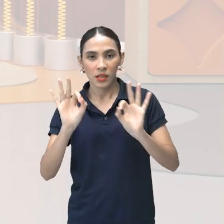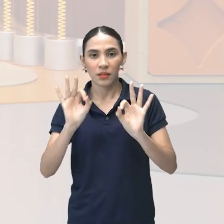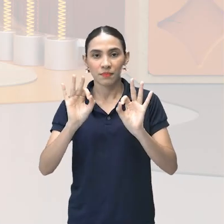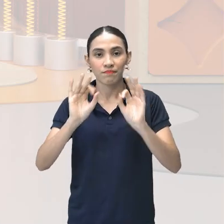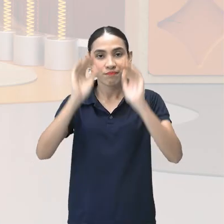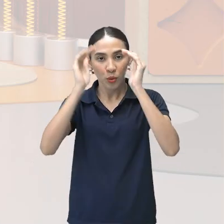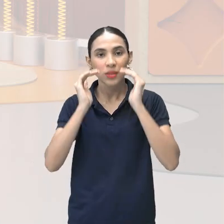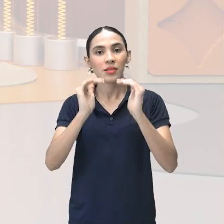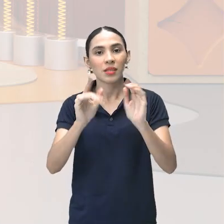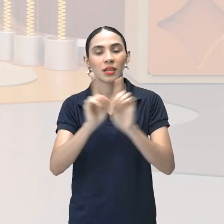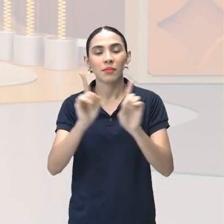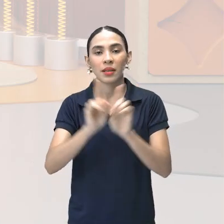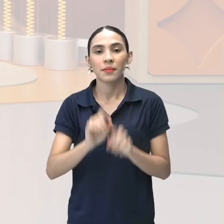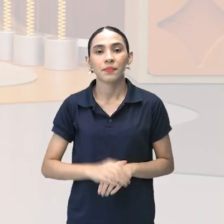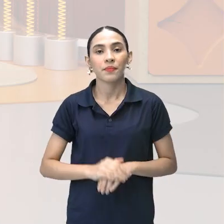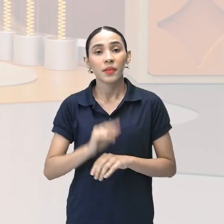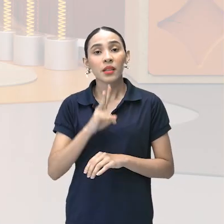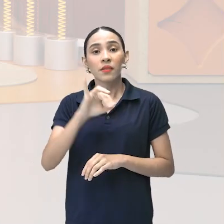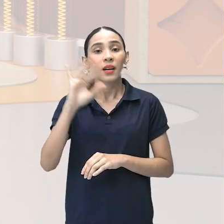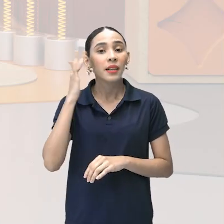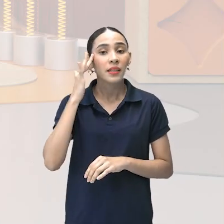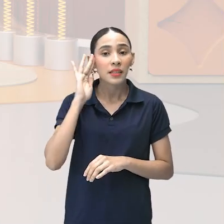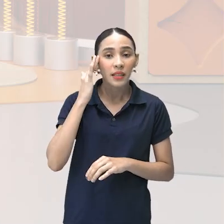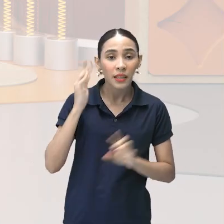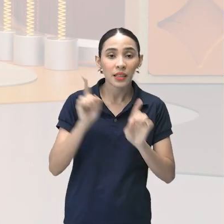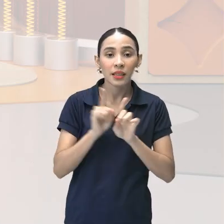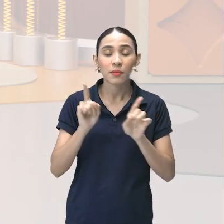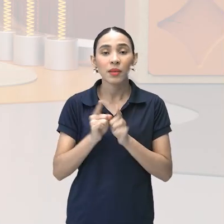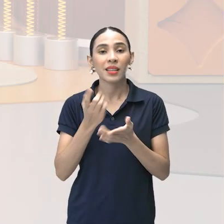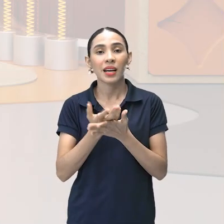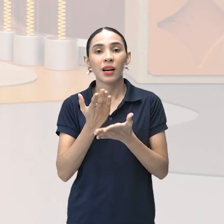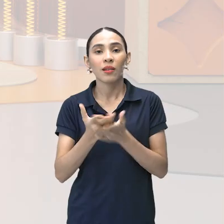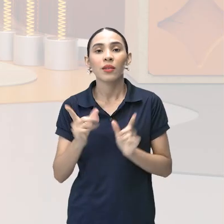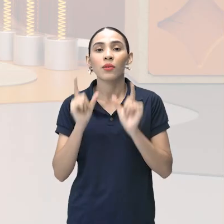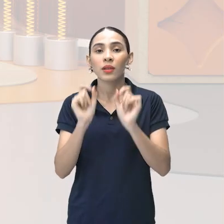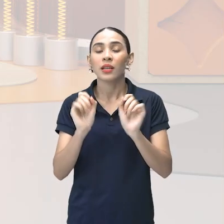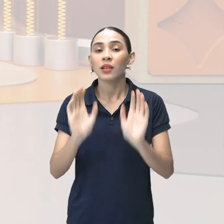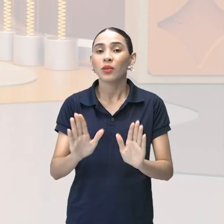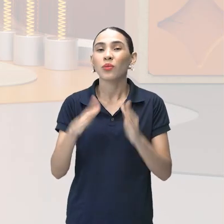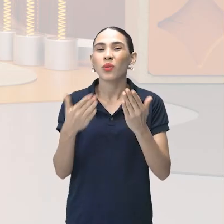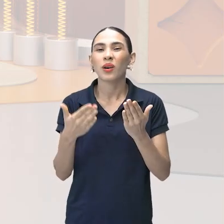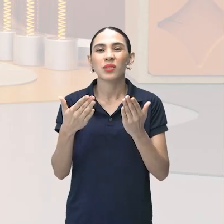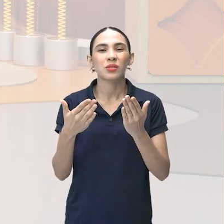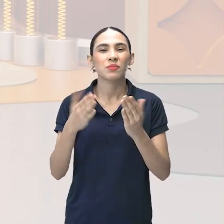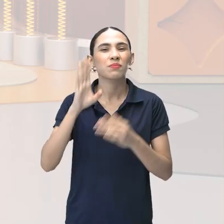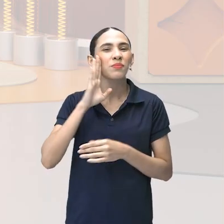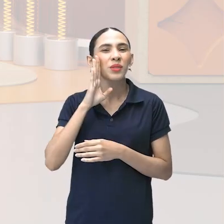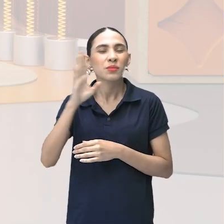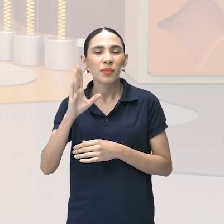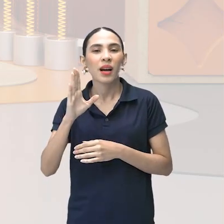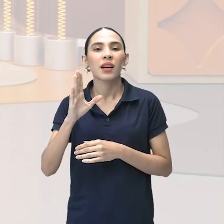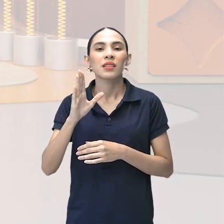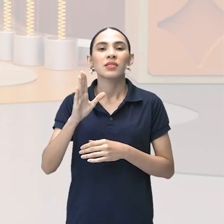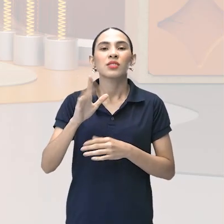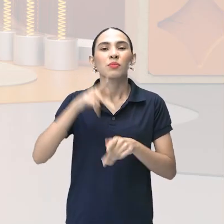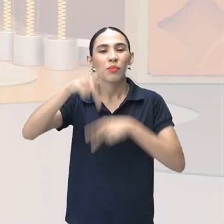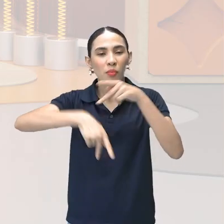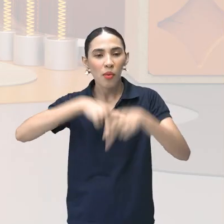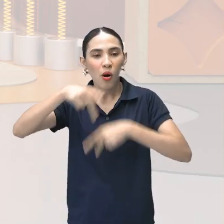forma, certo? A gente vai entender também no decorrer dessa aula quais são as principais